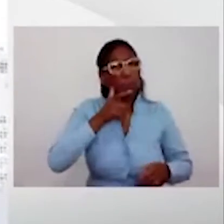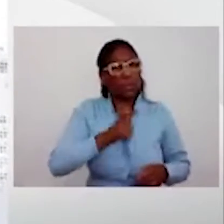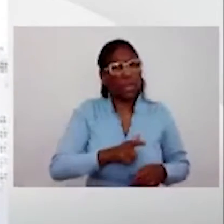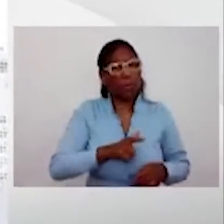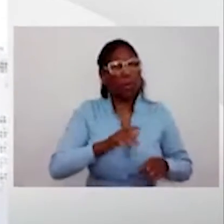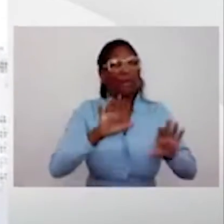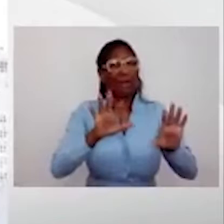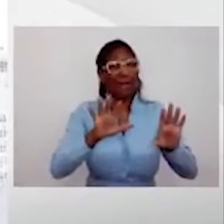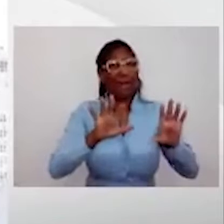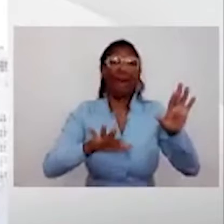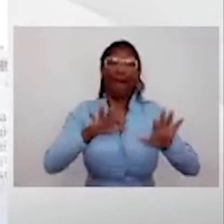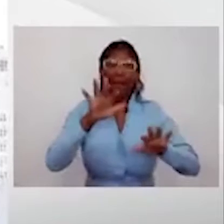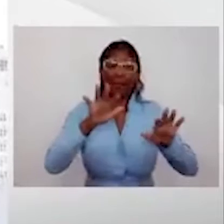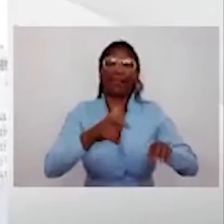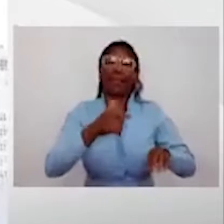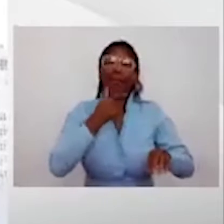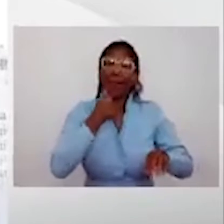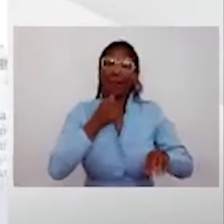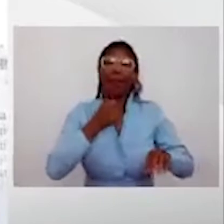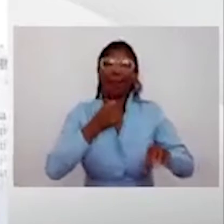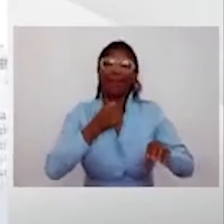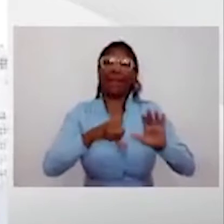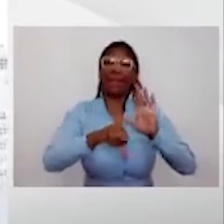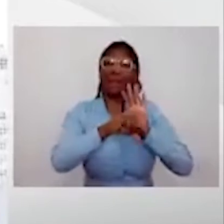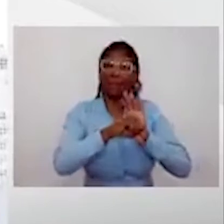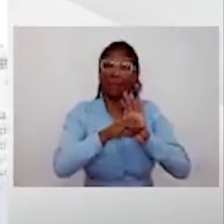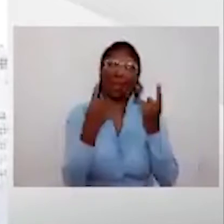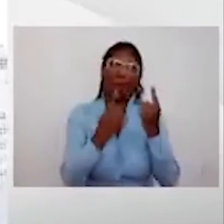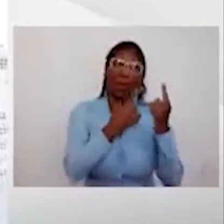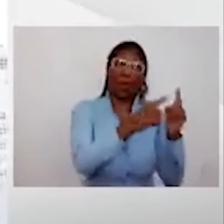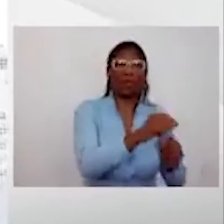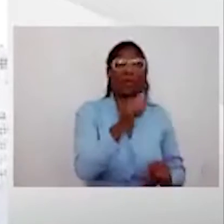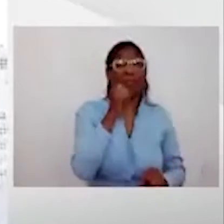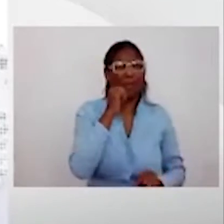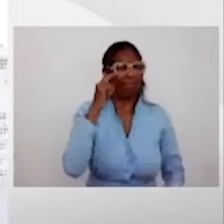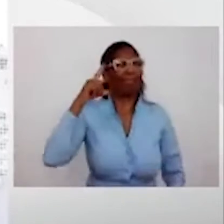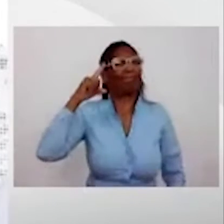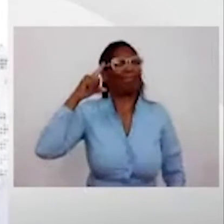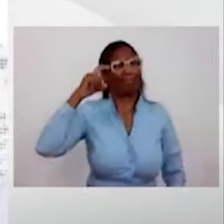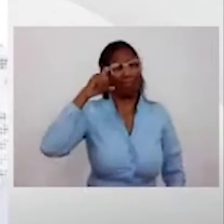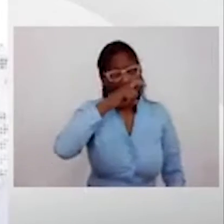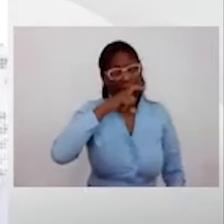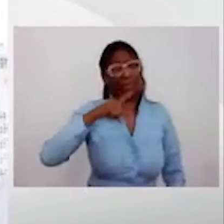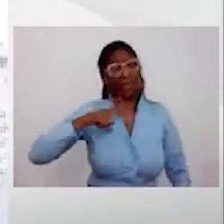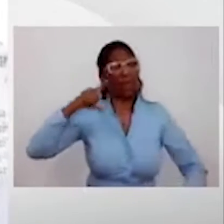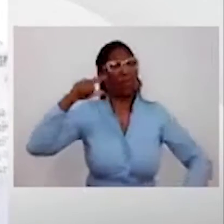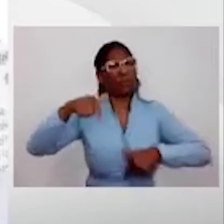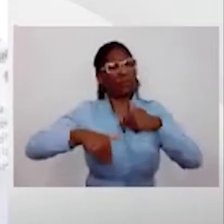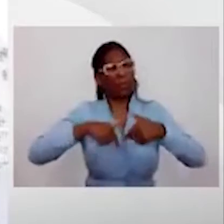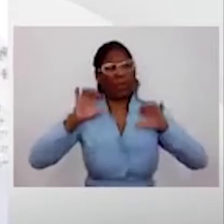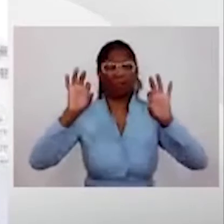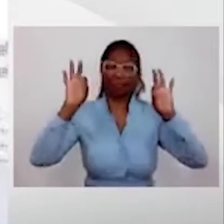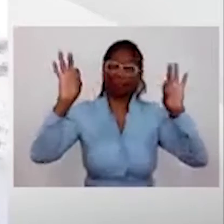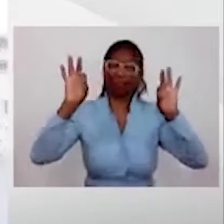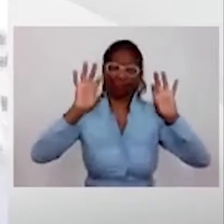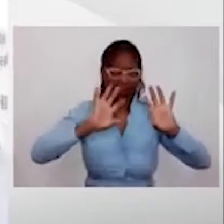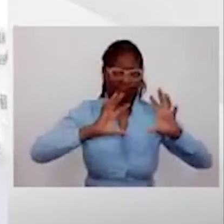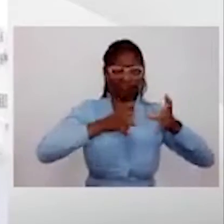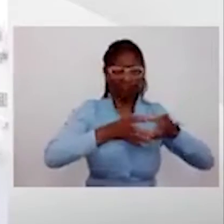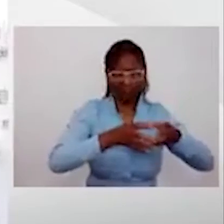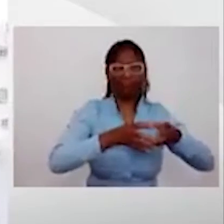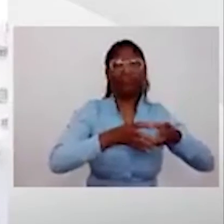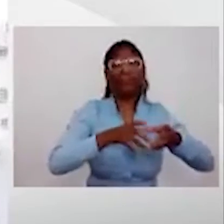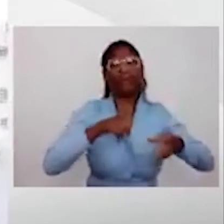acabam cometendo esses crimes. Então, o enfrentamento é especialmente difícil. A gente tem um trabalho primoroso feito pelas nossas forças de segurança,